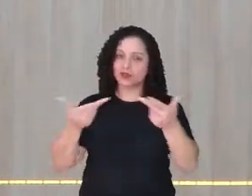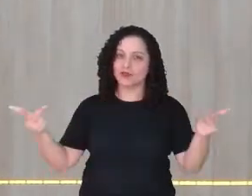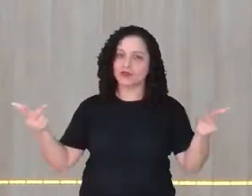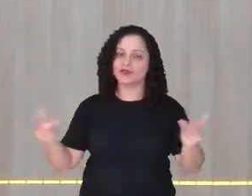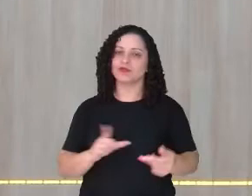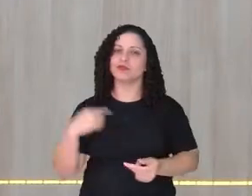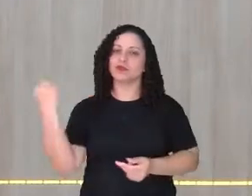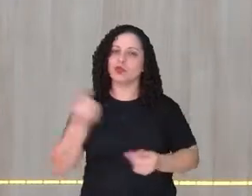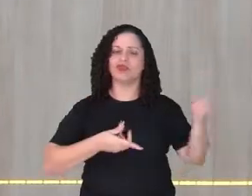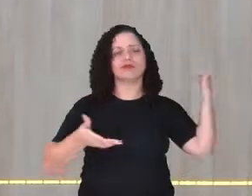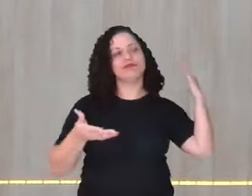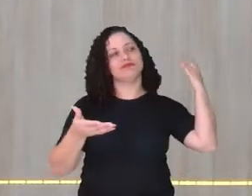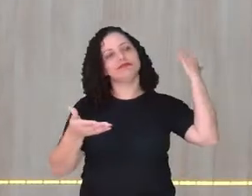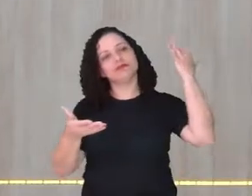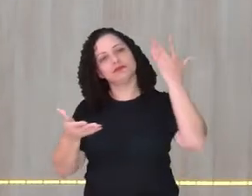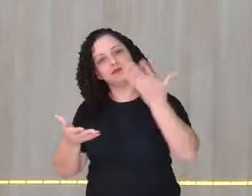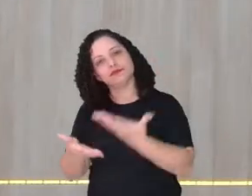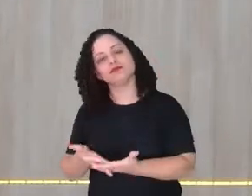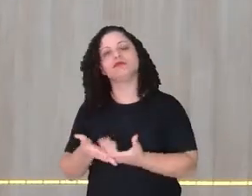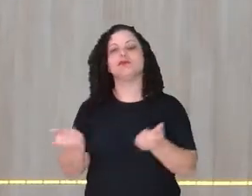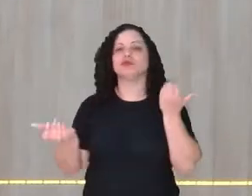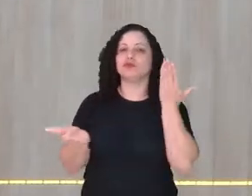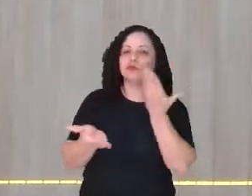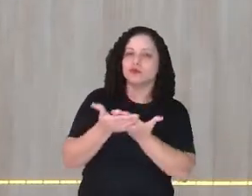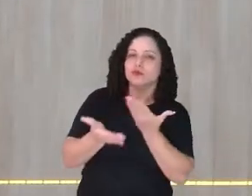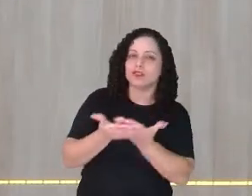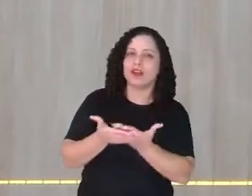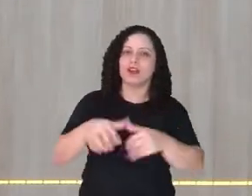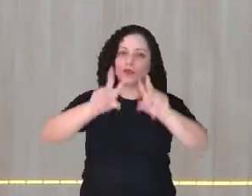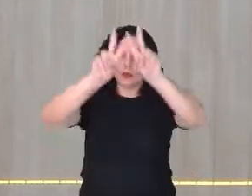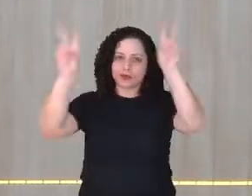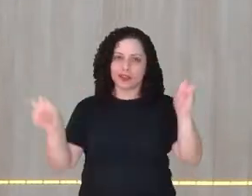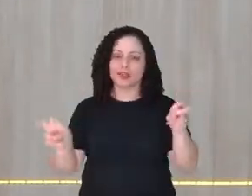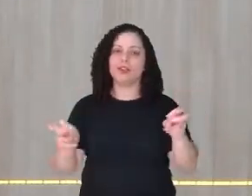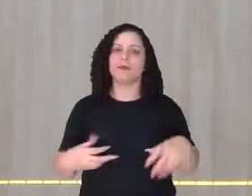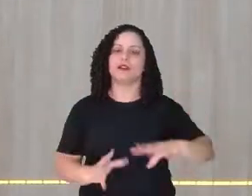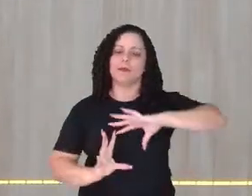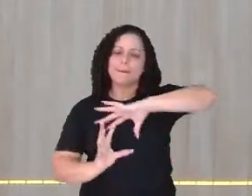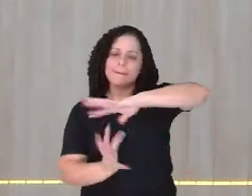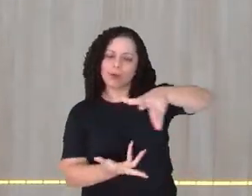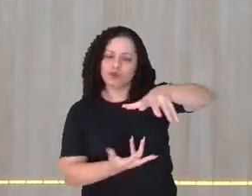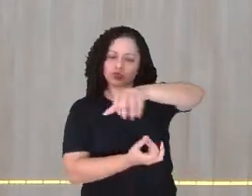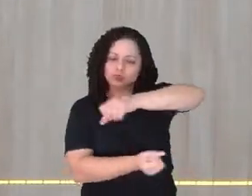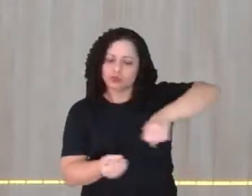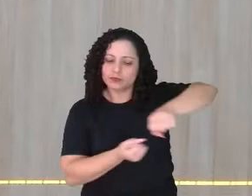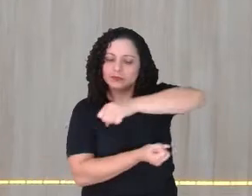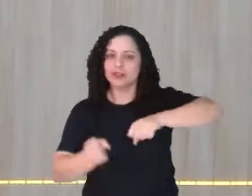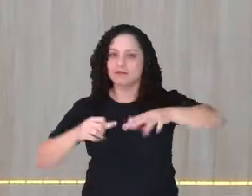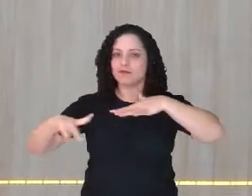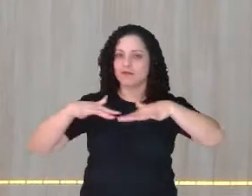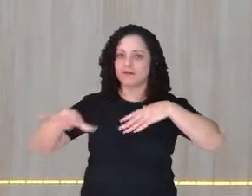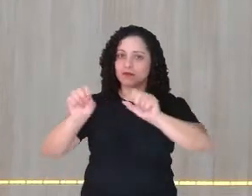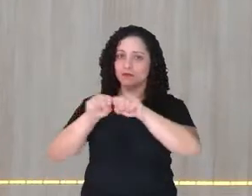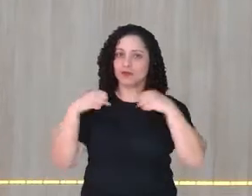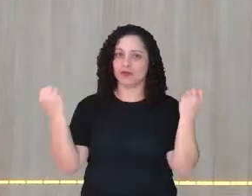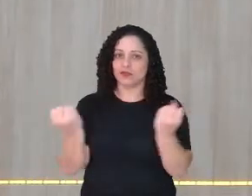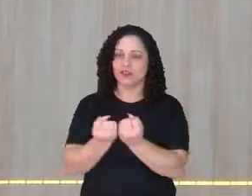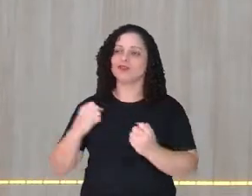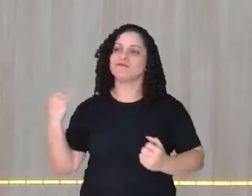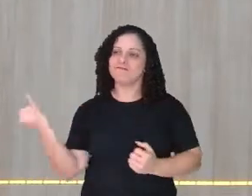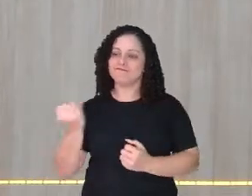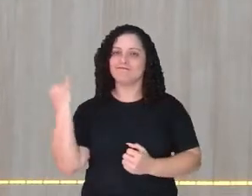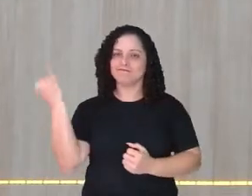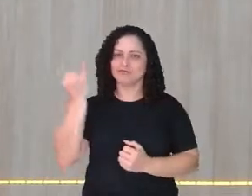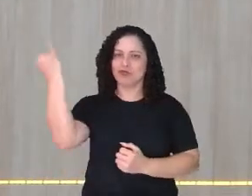trabalhando, né, na parte aí da sustentabilidade, as questões dos movimentos sociais, né, a importância da gente